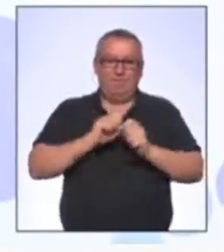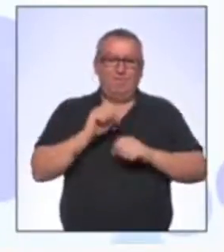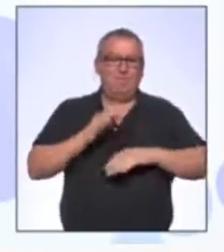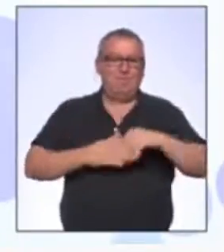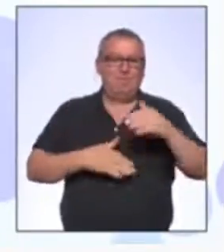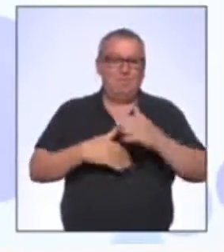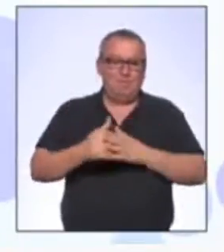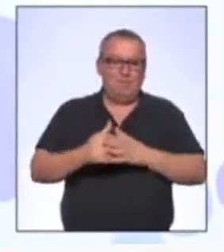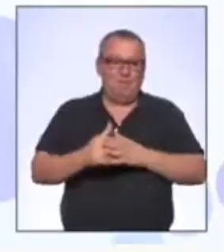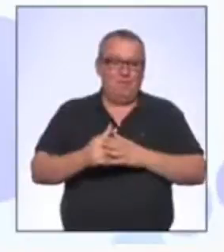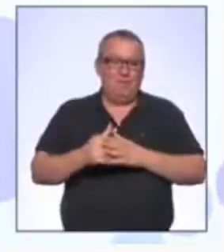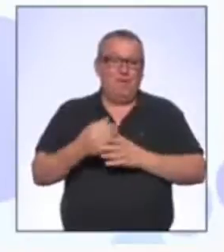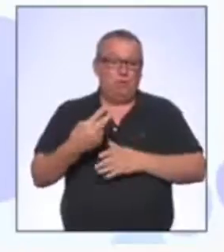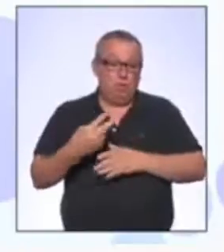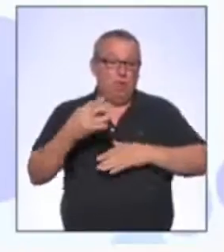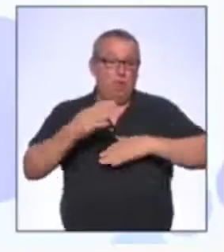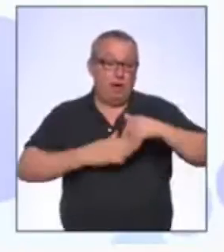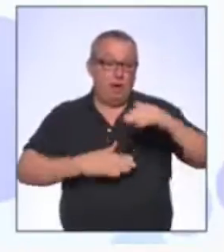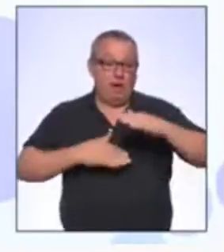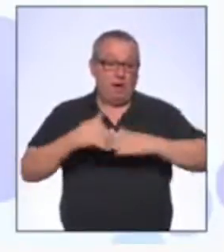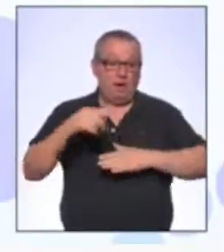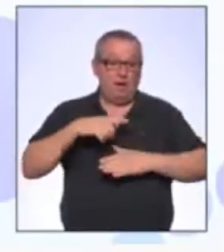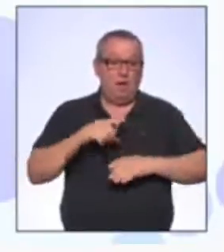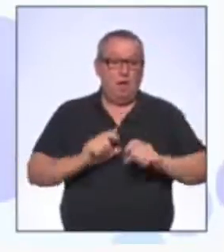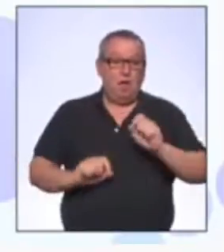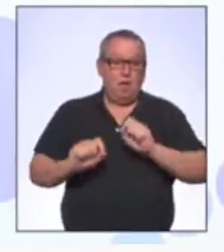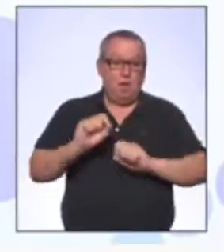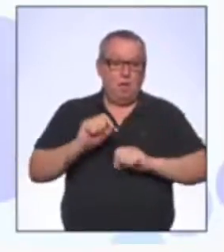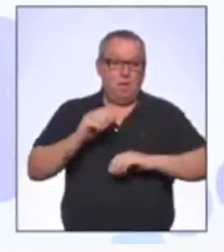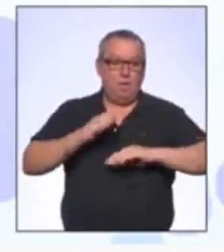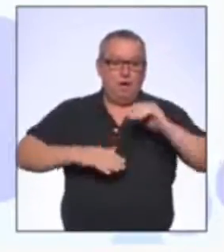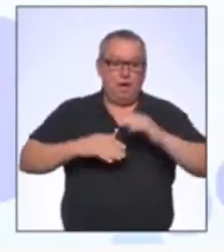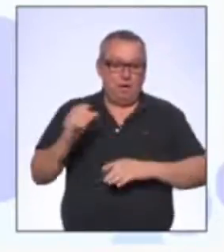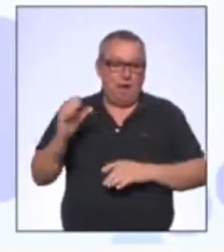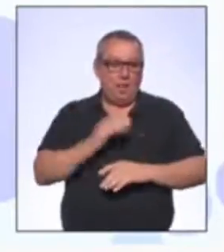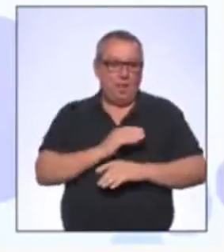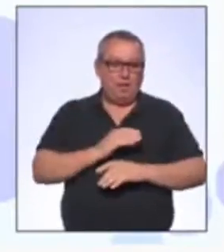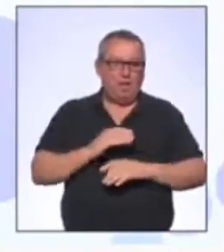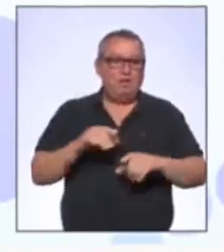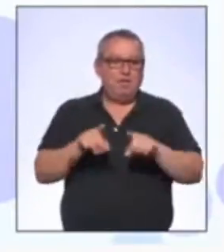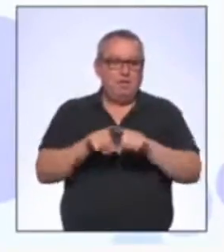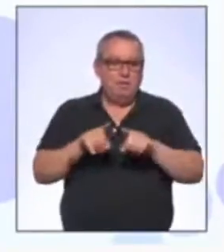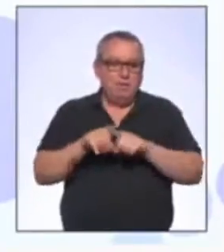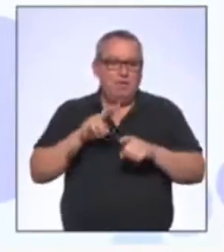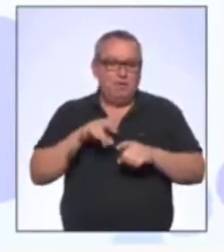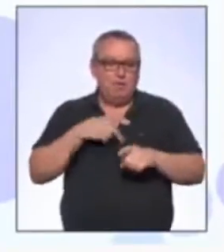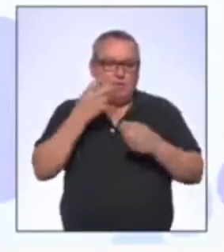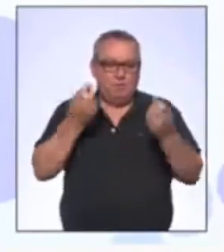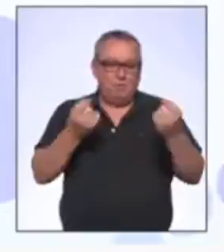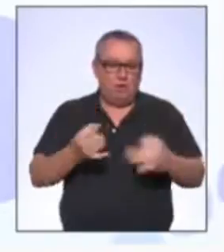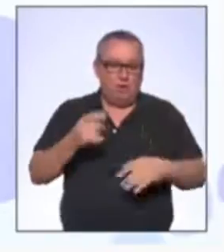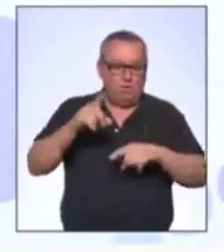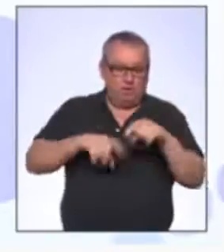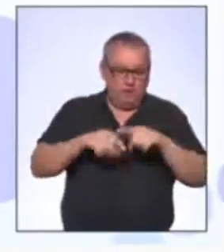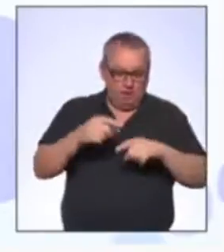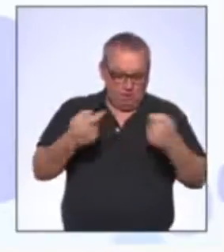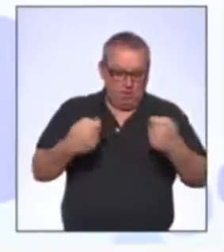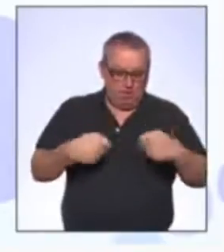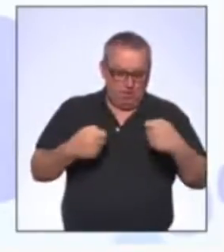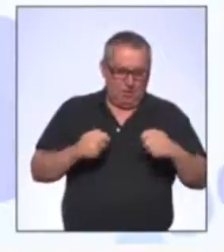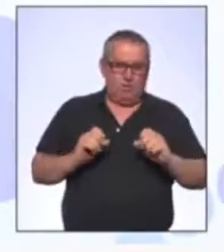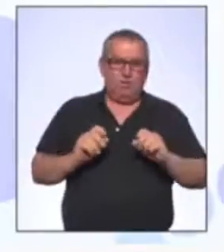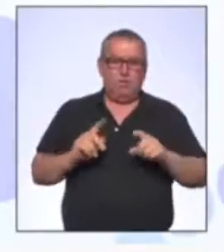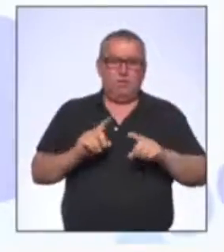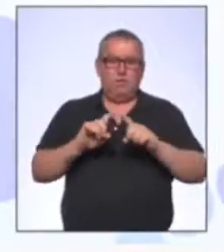prática na verdade duas práticas elas serão é práticas rápidas e aí eu já vou falar um material que eu preciso tá bom